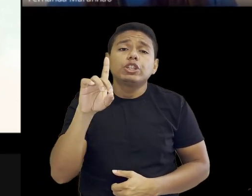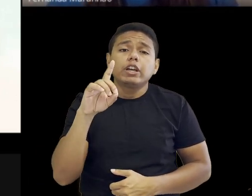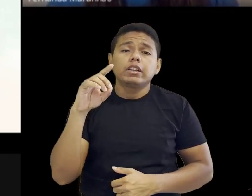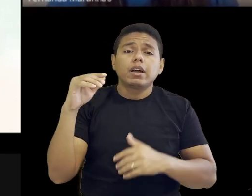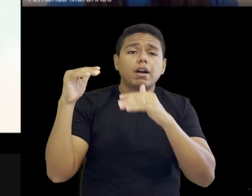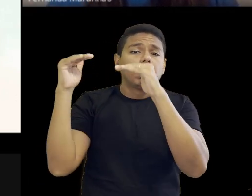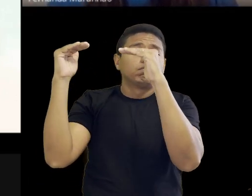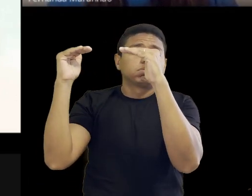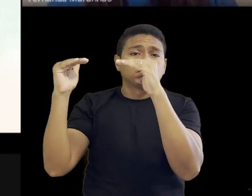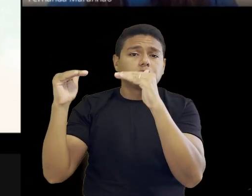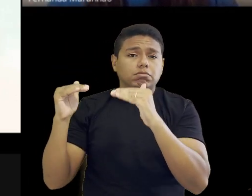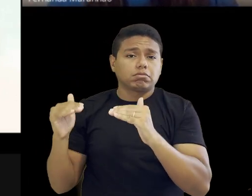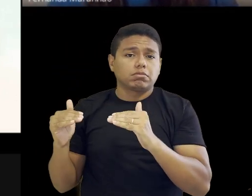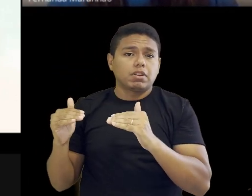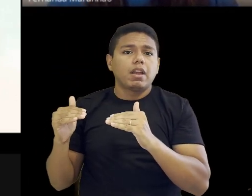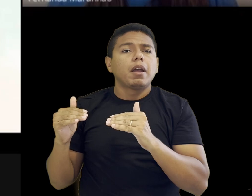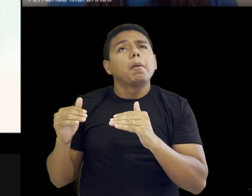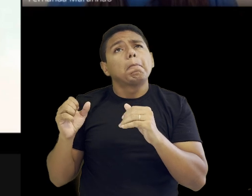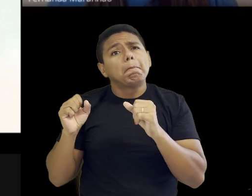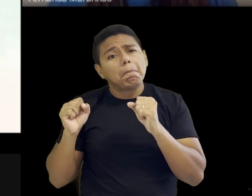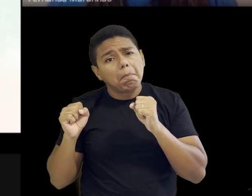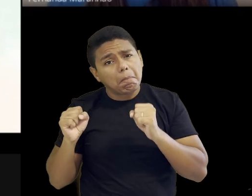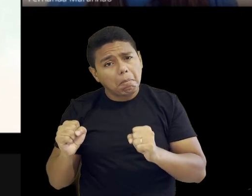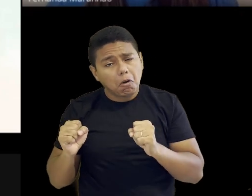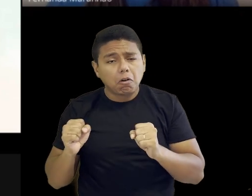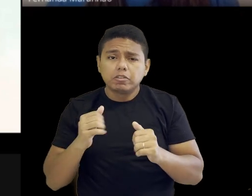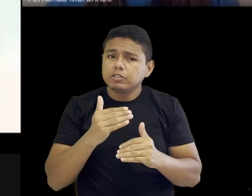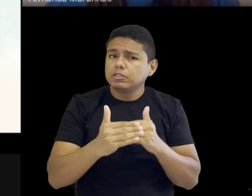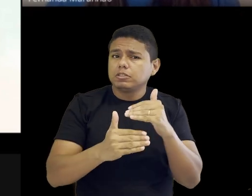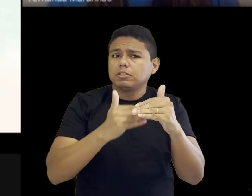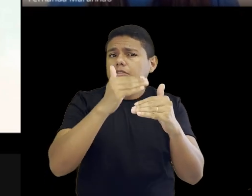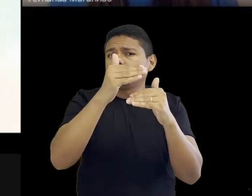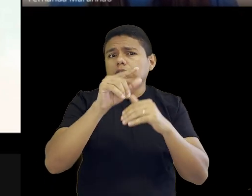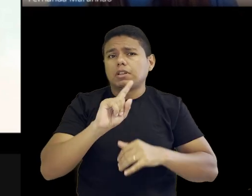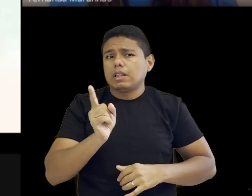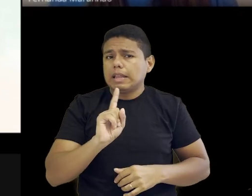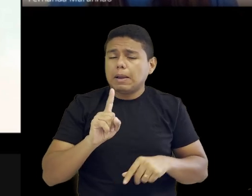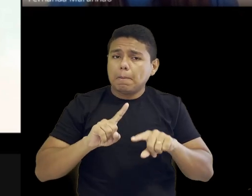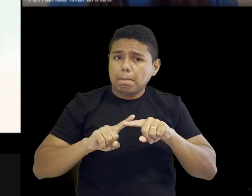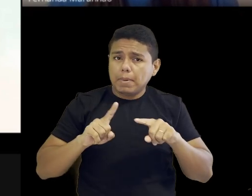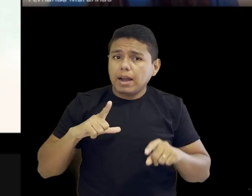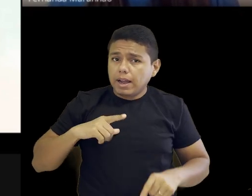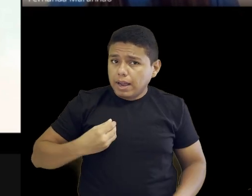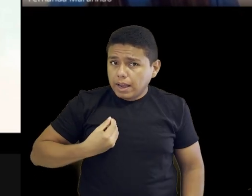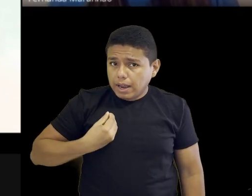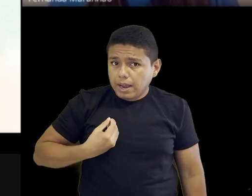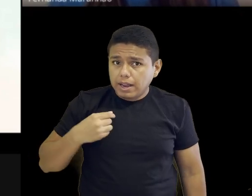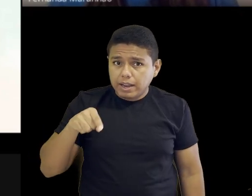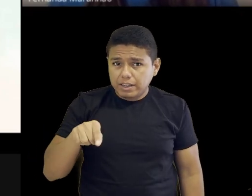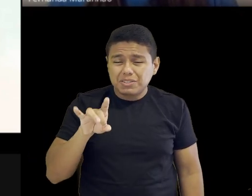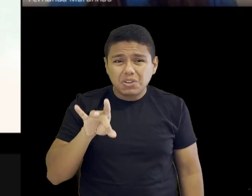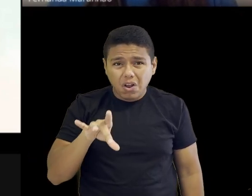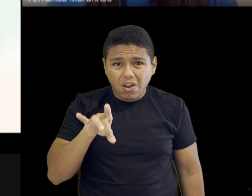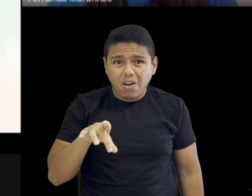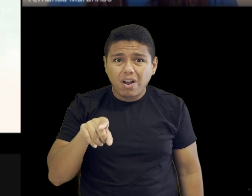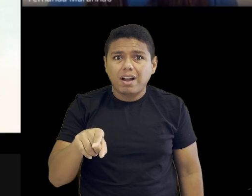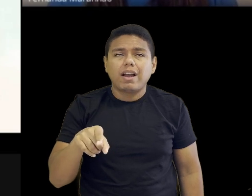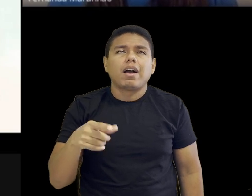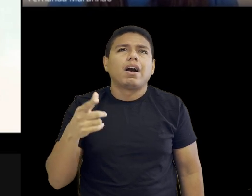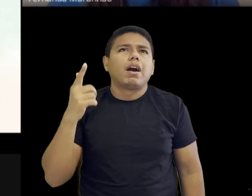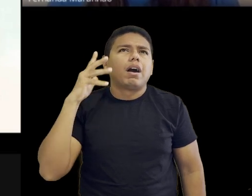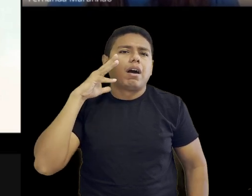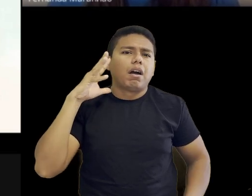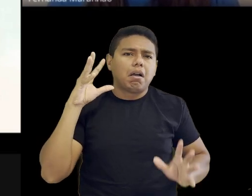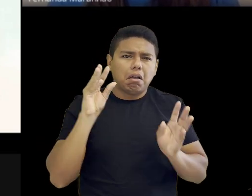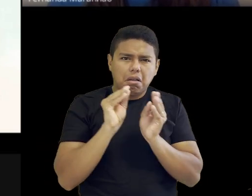outros itens, que são critérios chamados de provável não evolução, mas que a sua presença